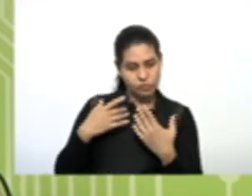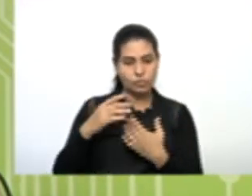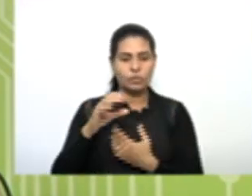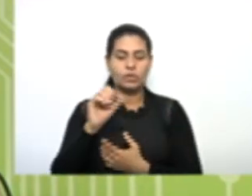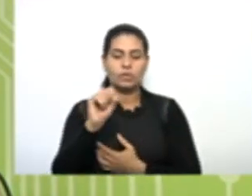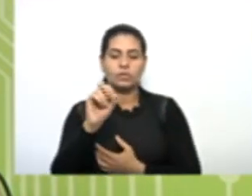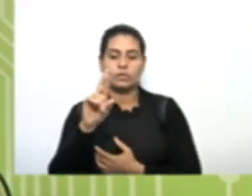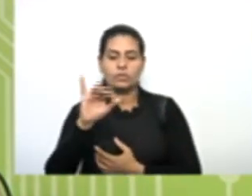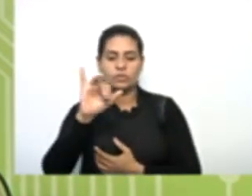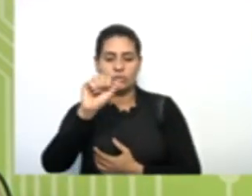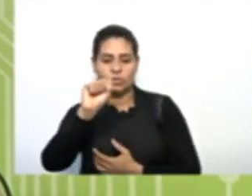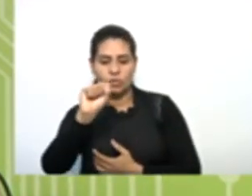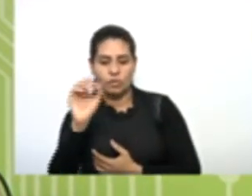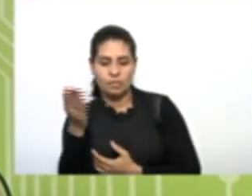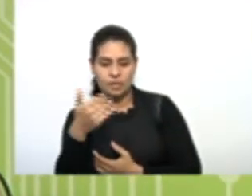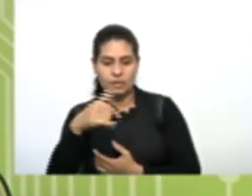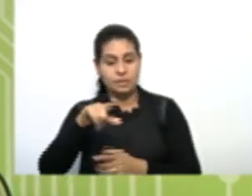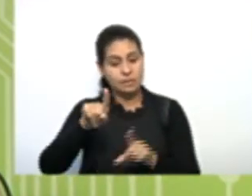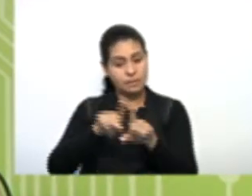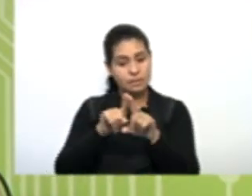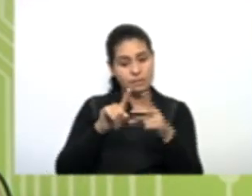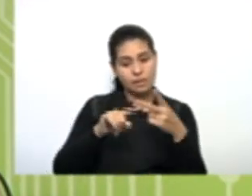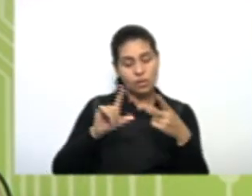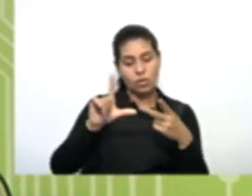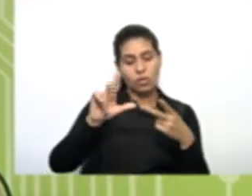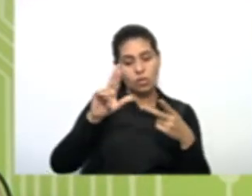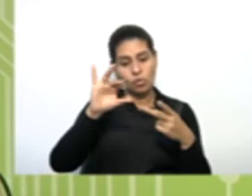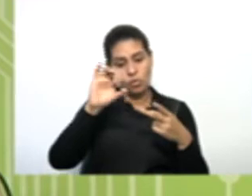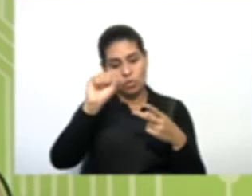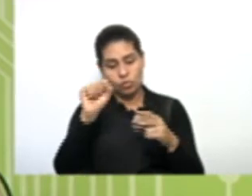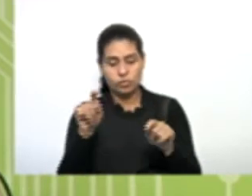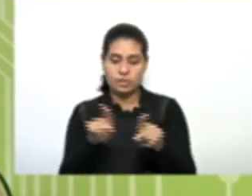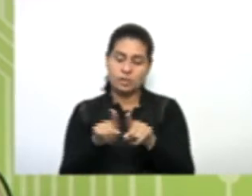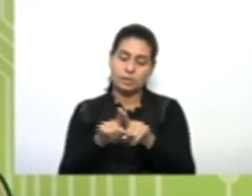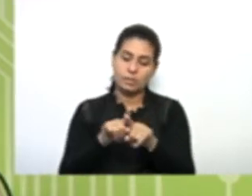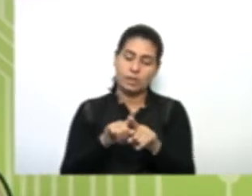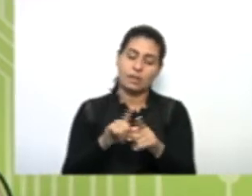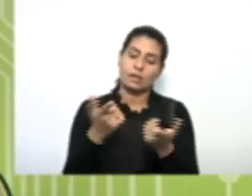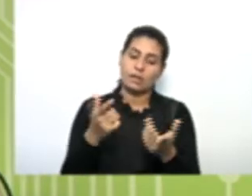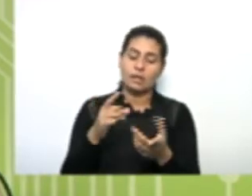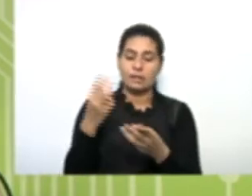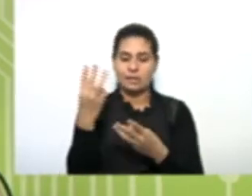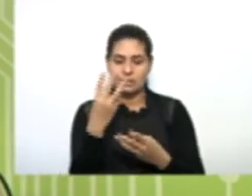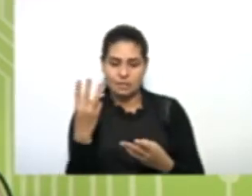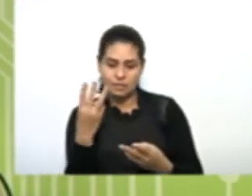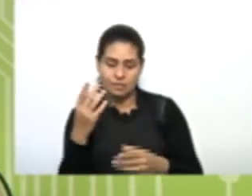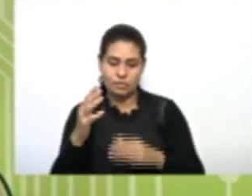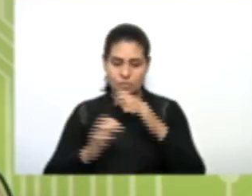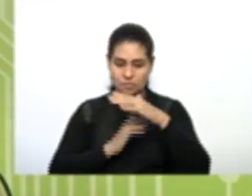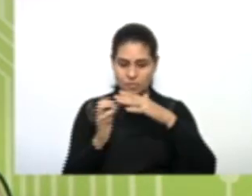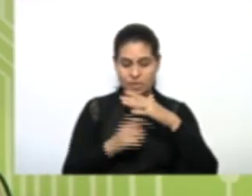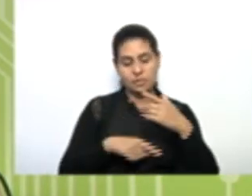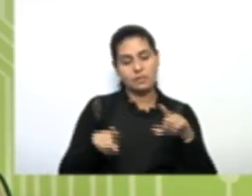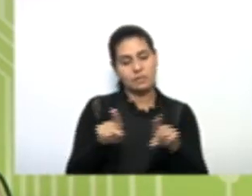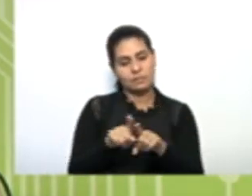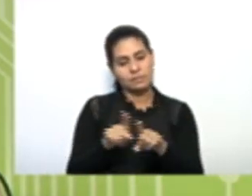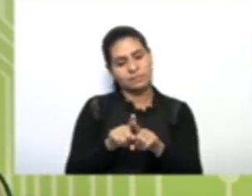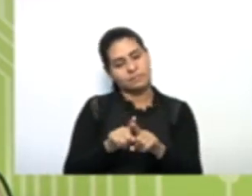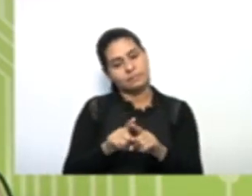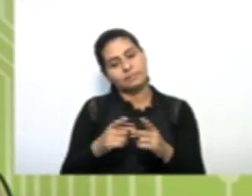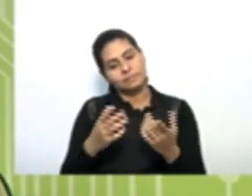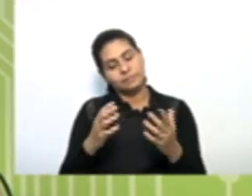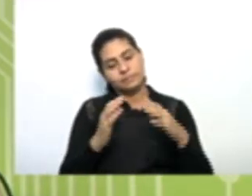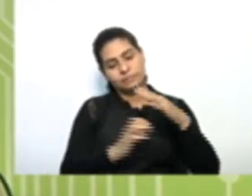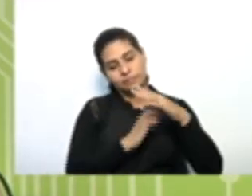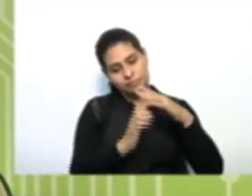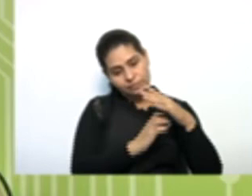e lucros, falamos um pouco de relações contratuais entre empresas e falamos de terceirização. Para dar continuidade a essa